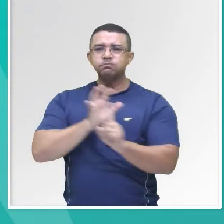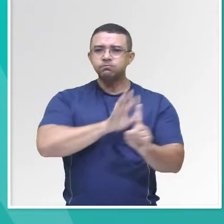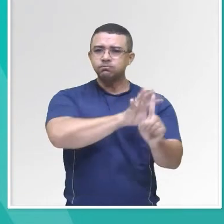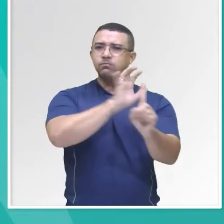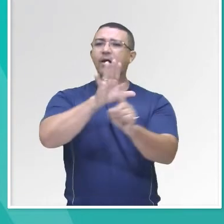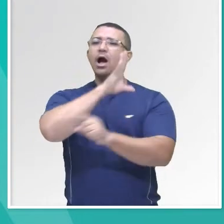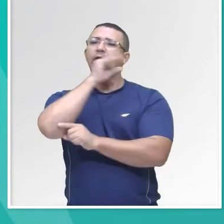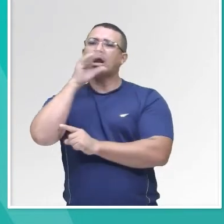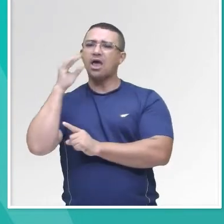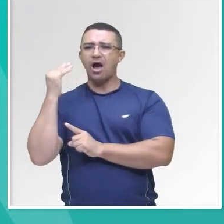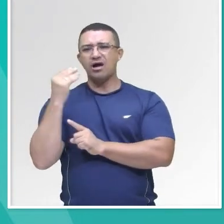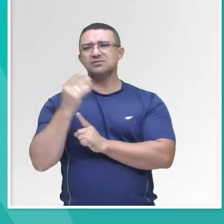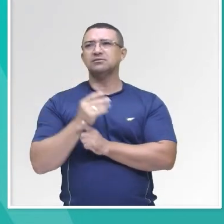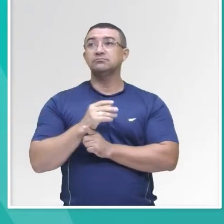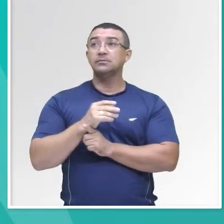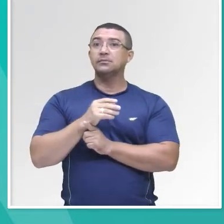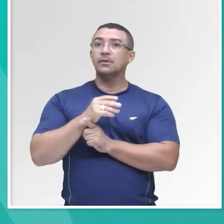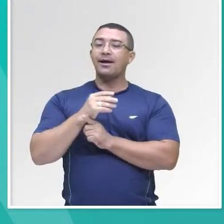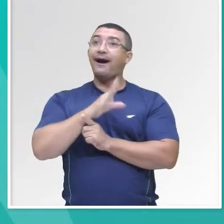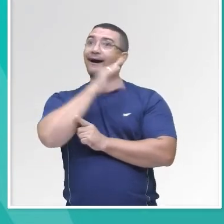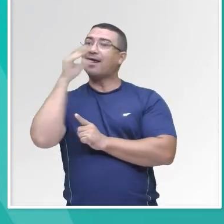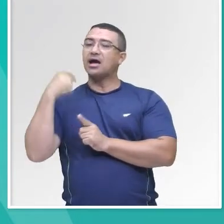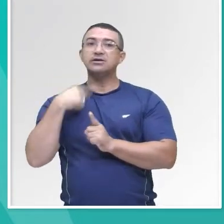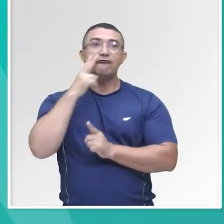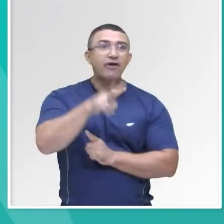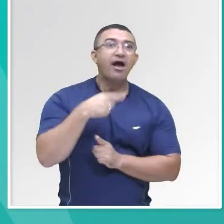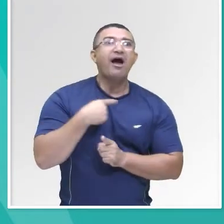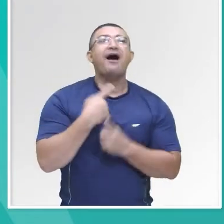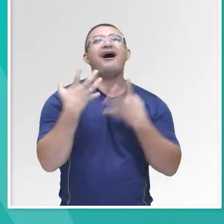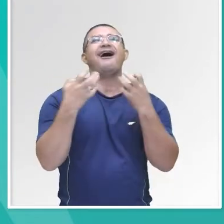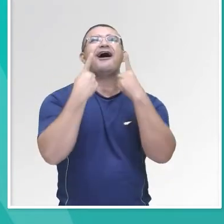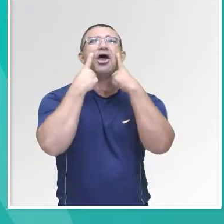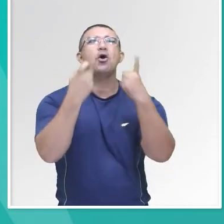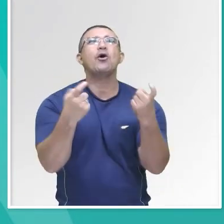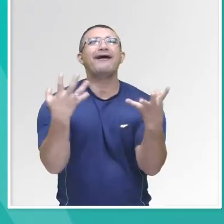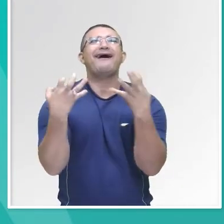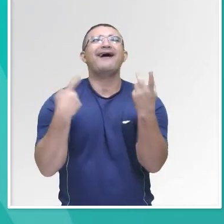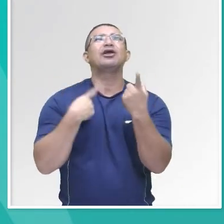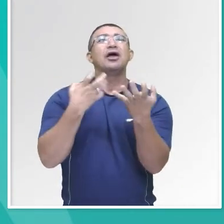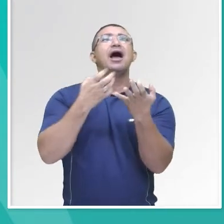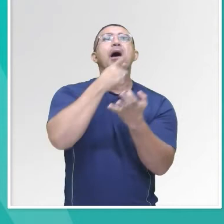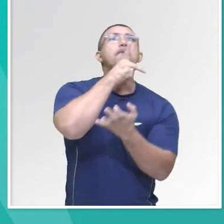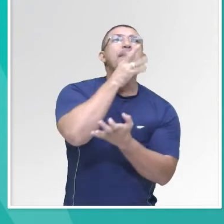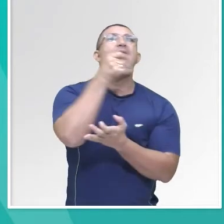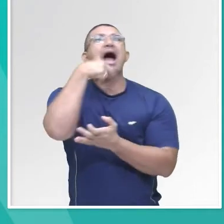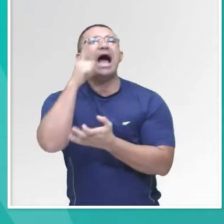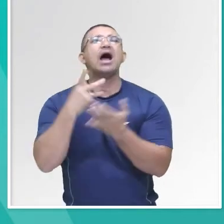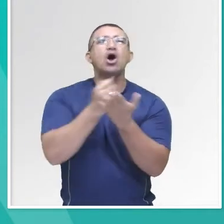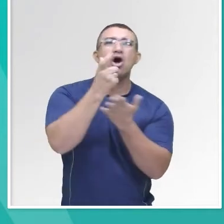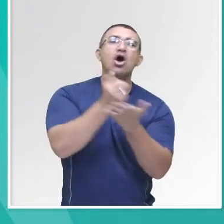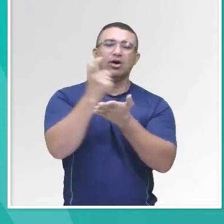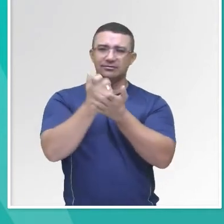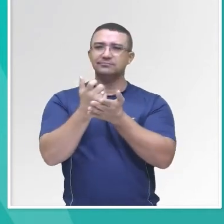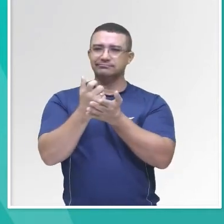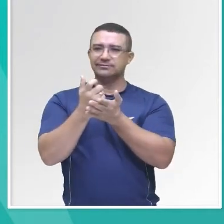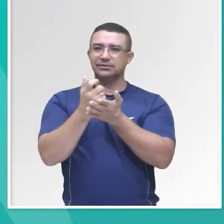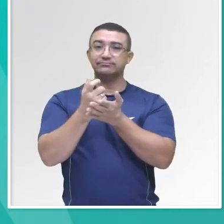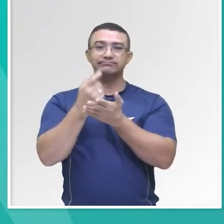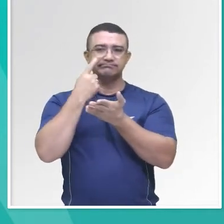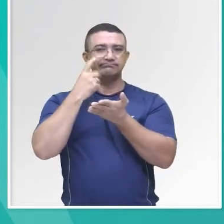os pequeninos que mal sabem o que querem. Tá certo? Então, aí é aquela introduçãozinha. Agora nós vamos